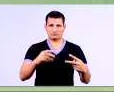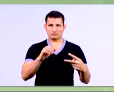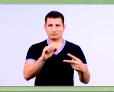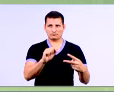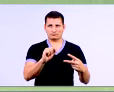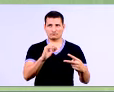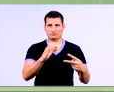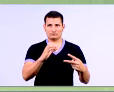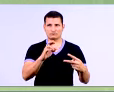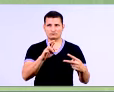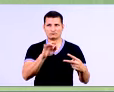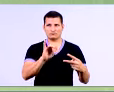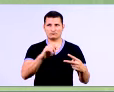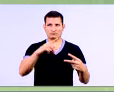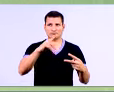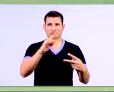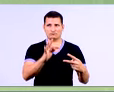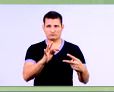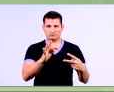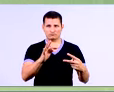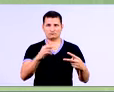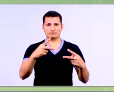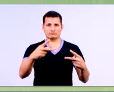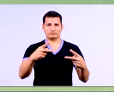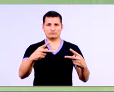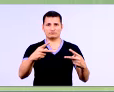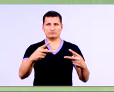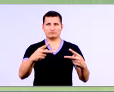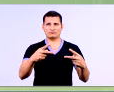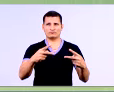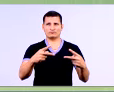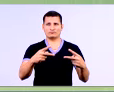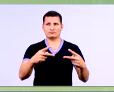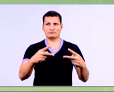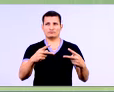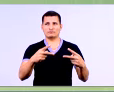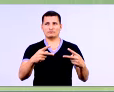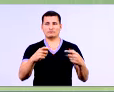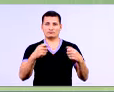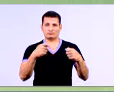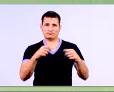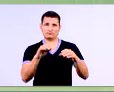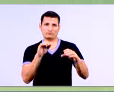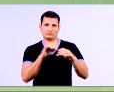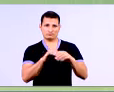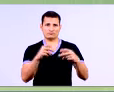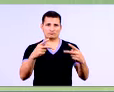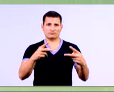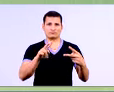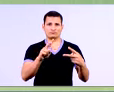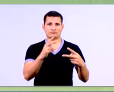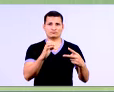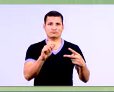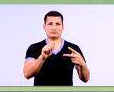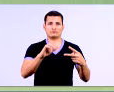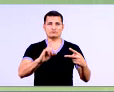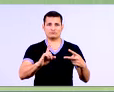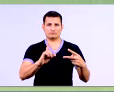ficar os seus scripts, ela deve ser declarada dentro da tag